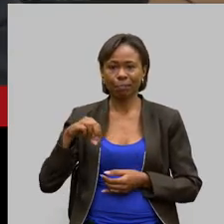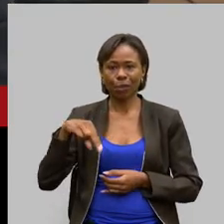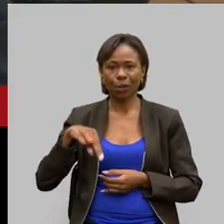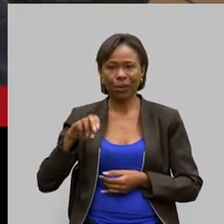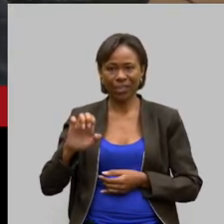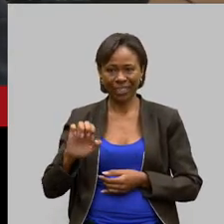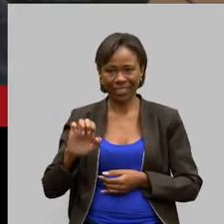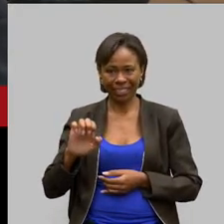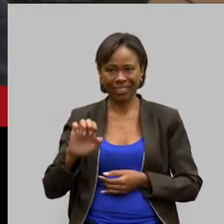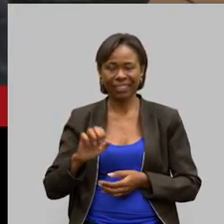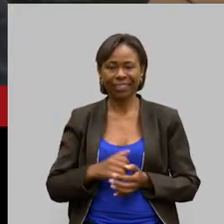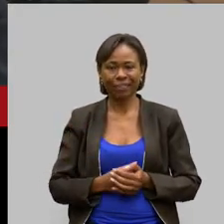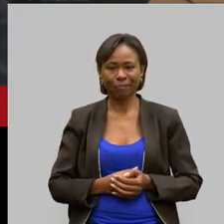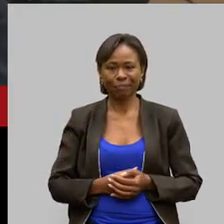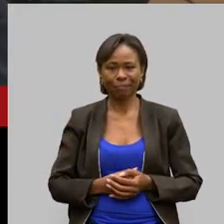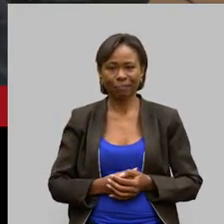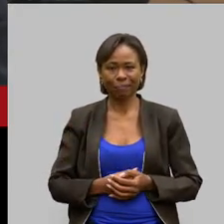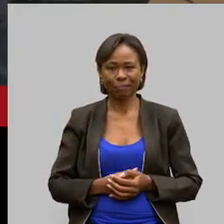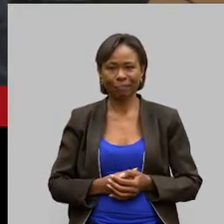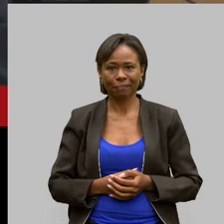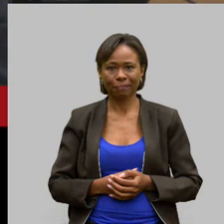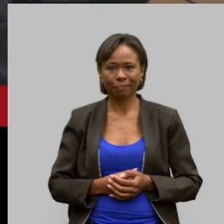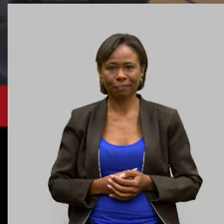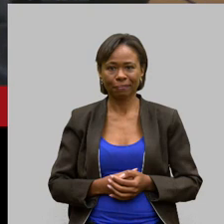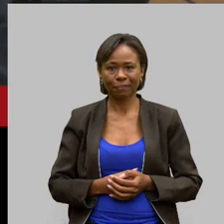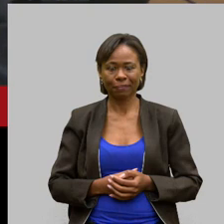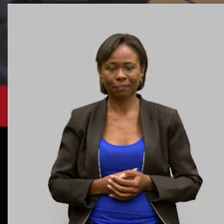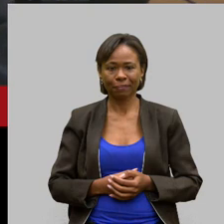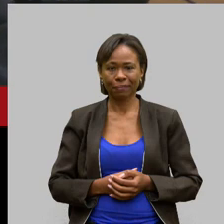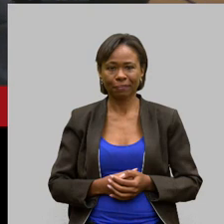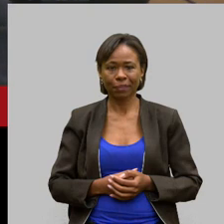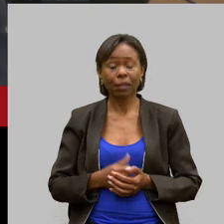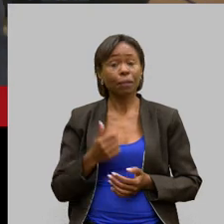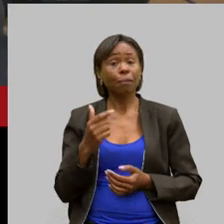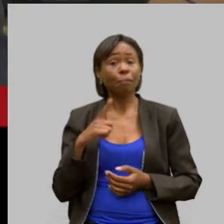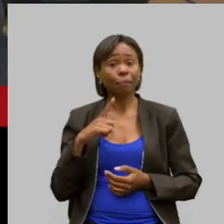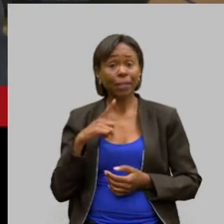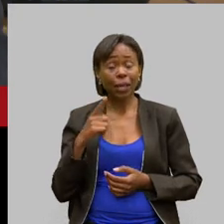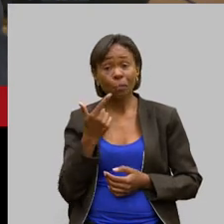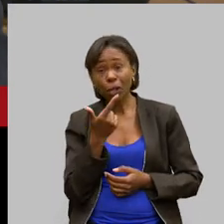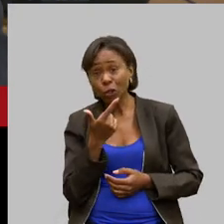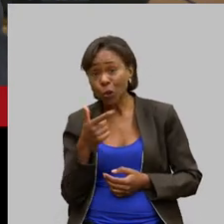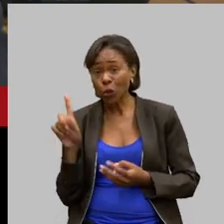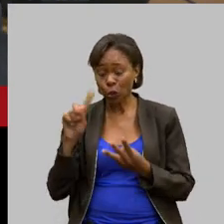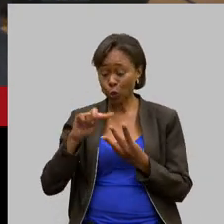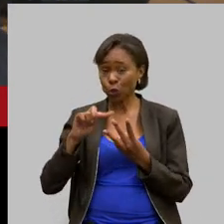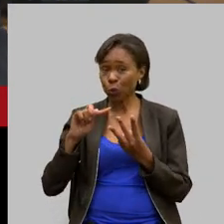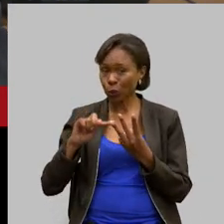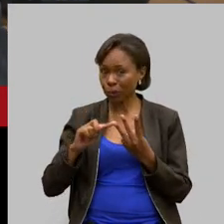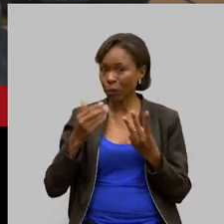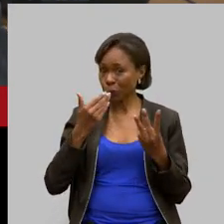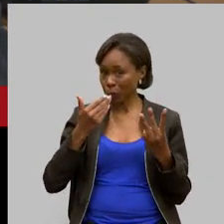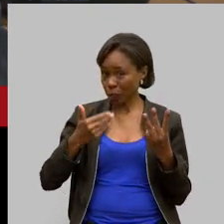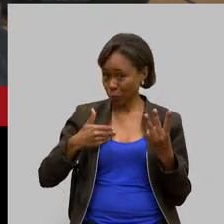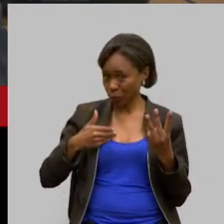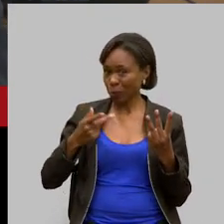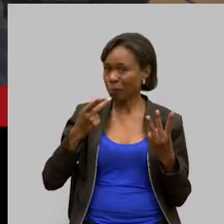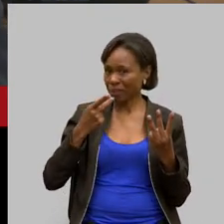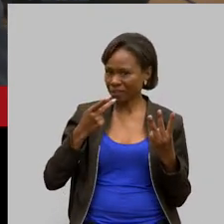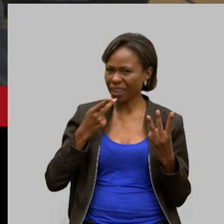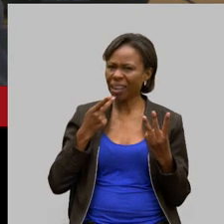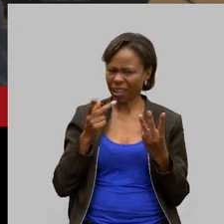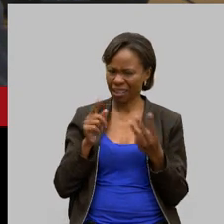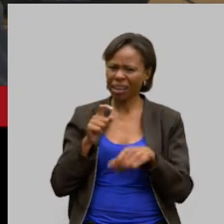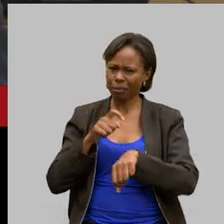já tá ali Simone Sucupira Mas aí tem mais dois pedidos mais duas pessoas pediram para falar eu acho que a gente pode né dar mais